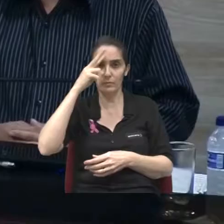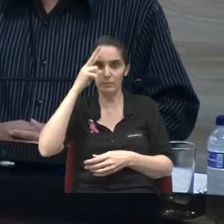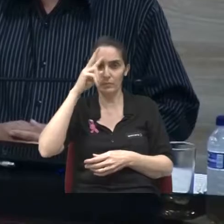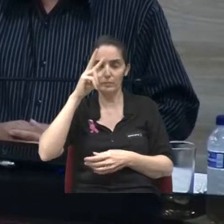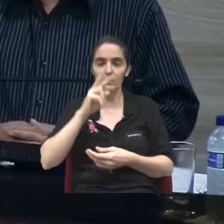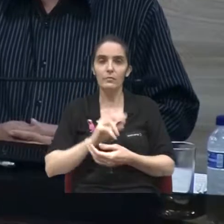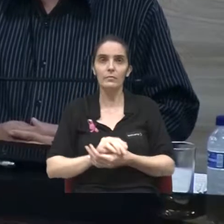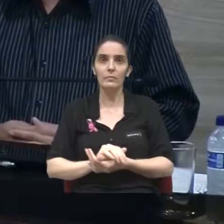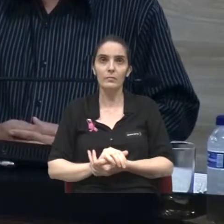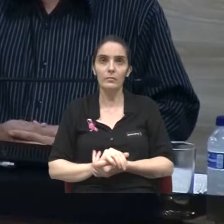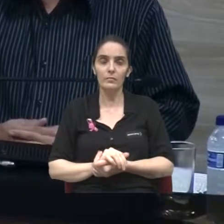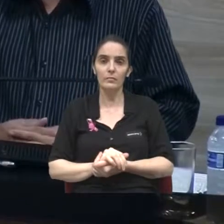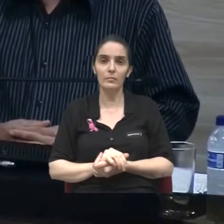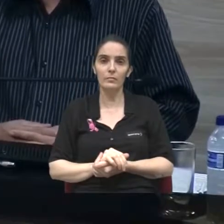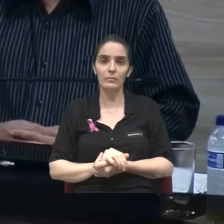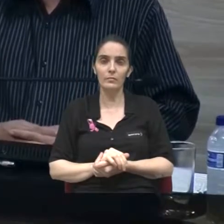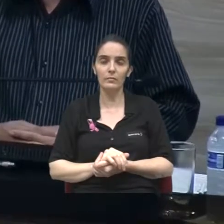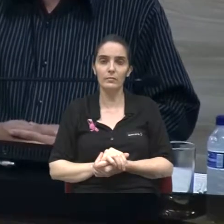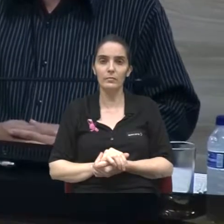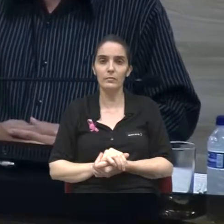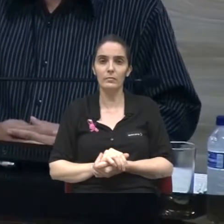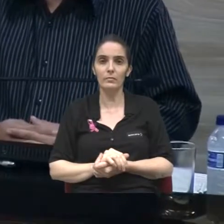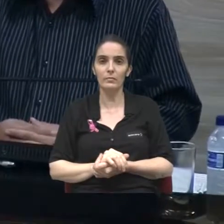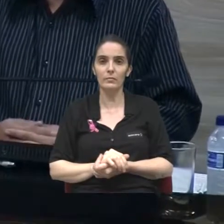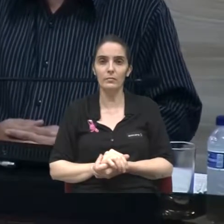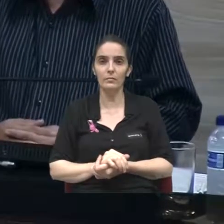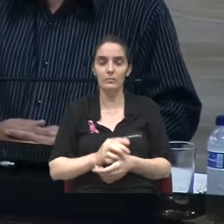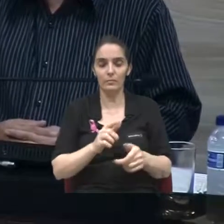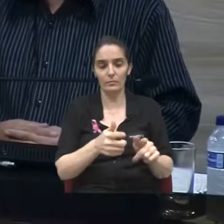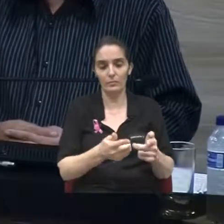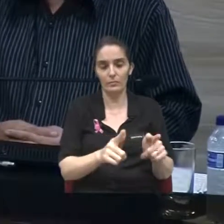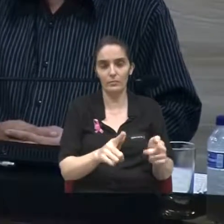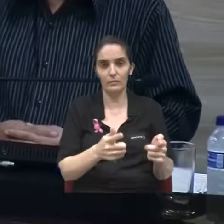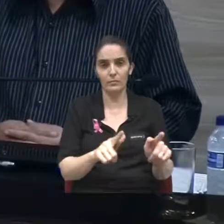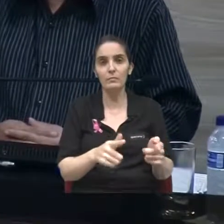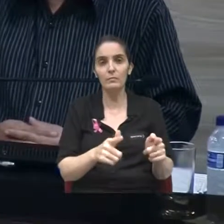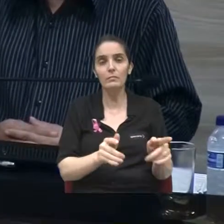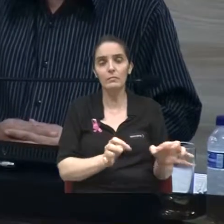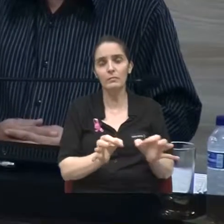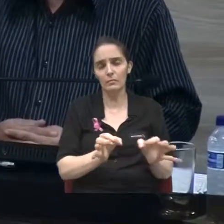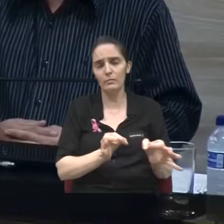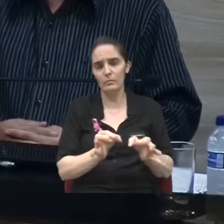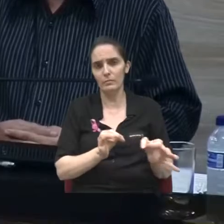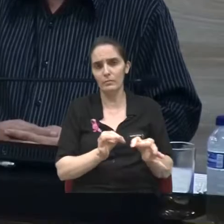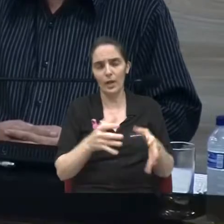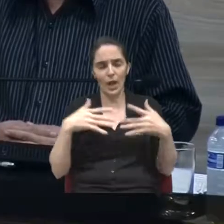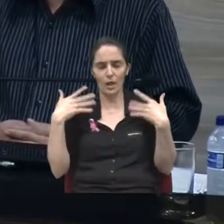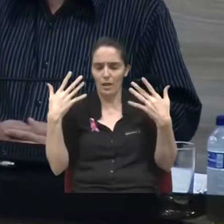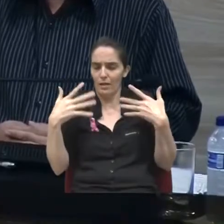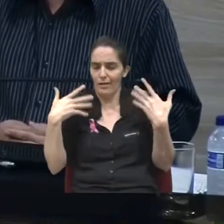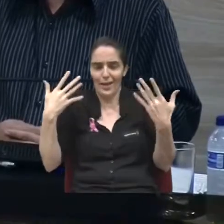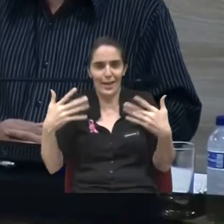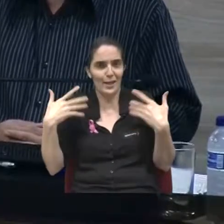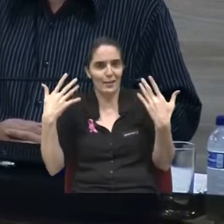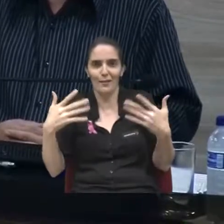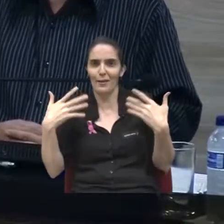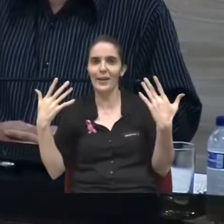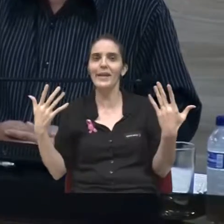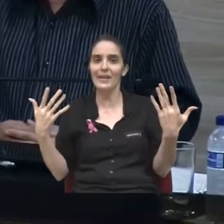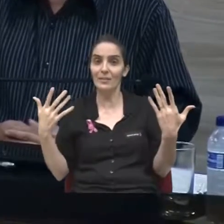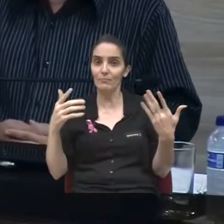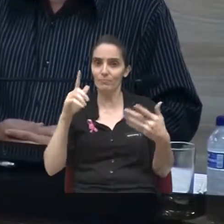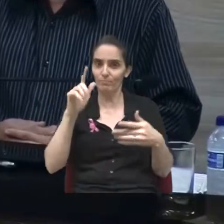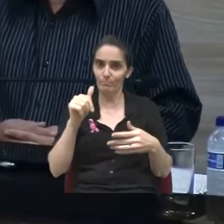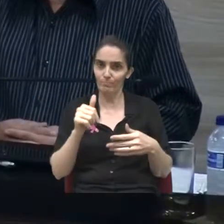nos dias, ele queria fazer um churrasco no local e fez o churrasco e, numa alegria, fazendo um churrasco, ele acabou comendo um pedaço